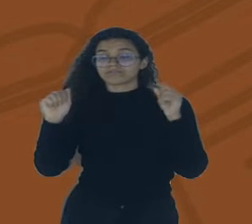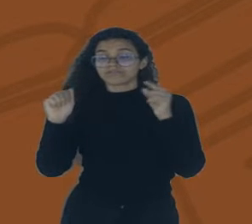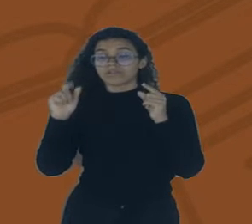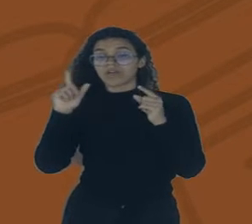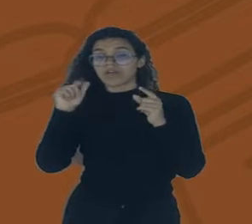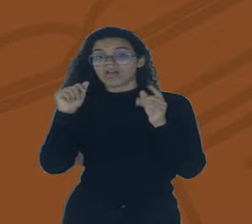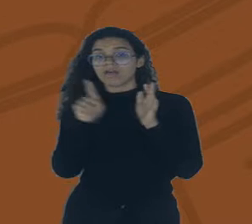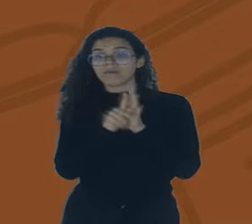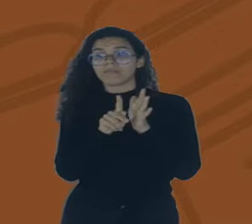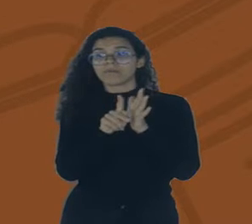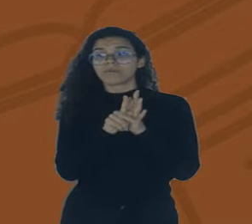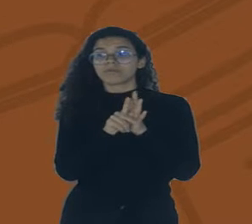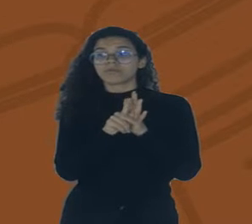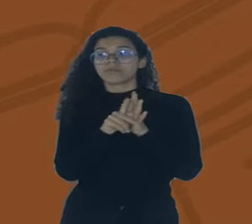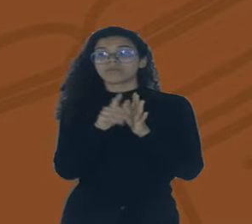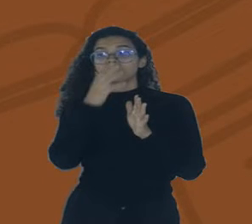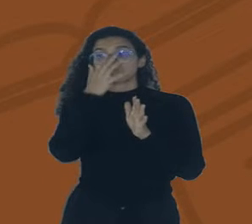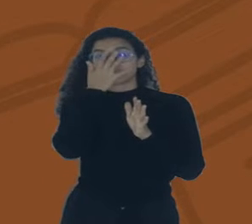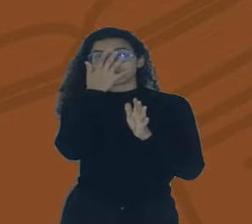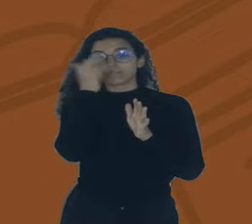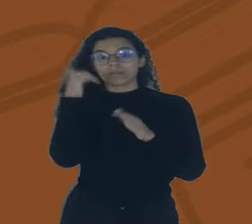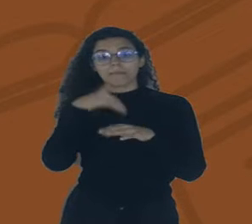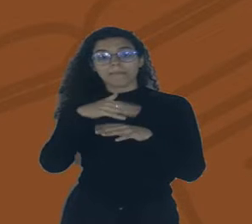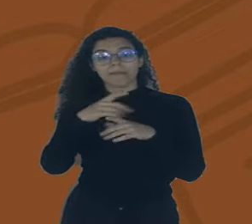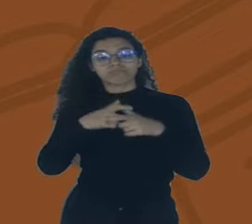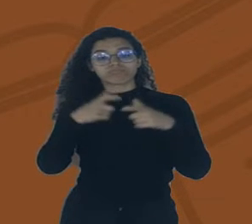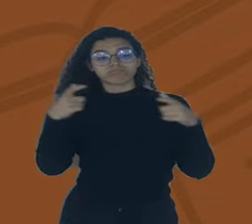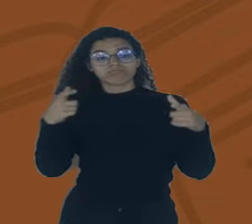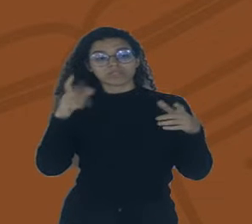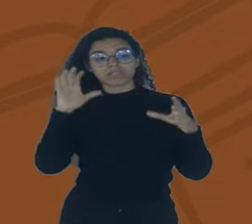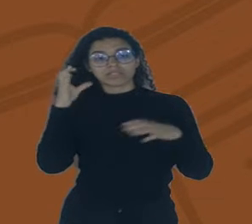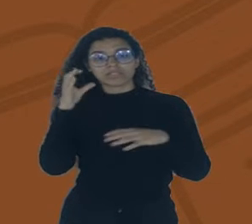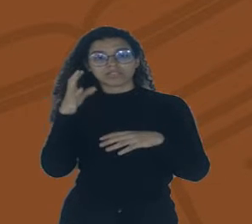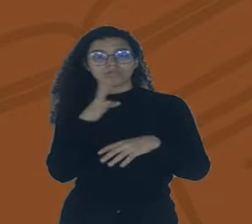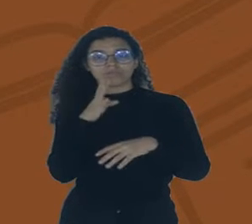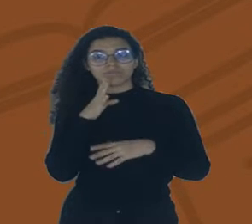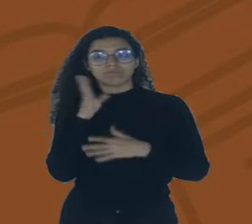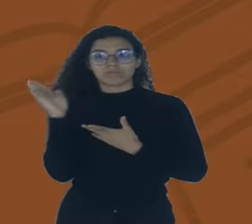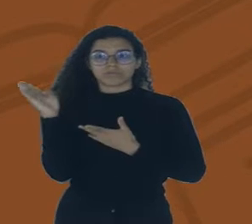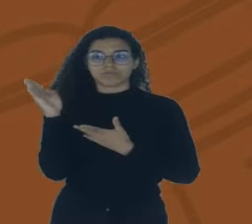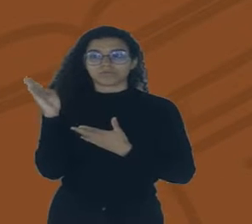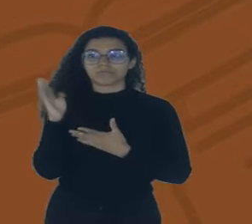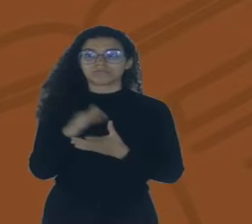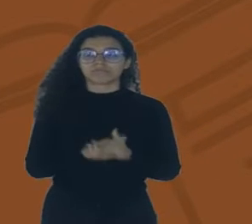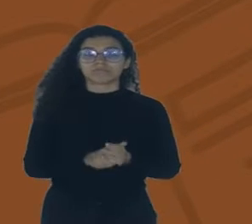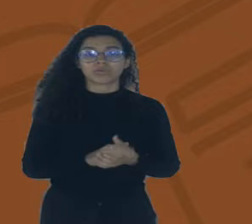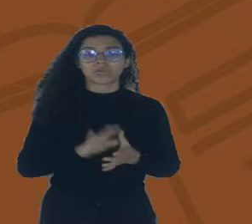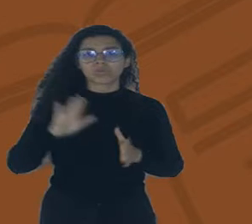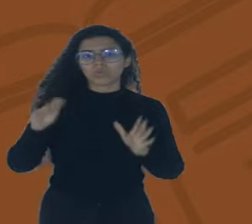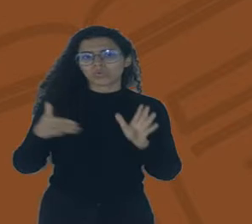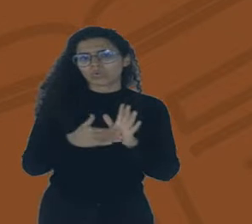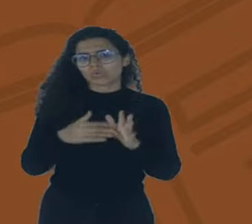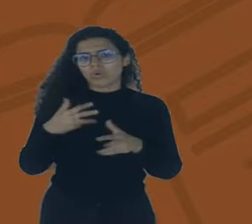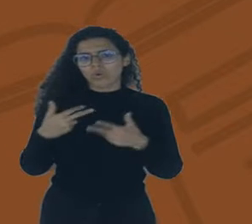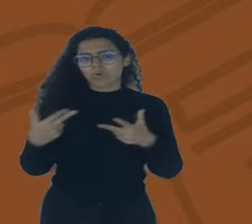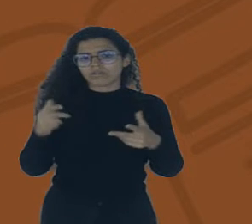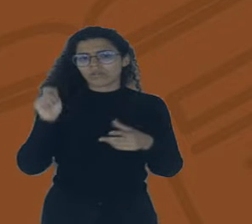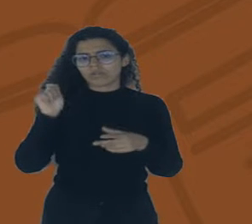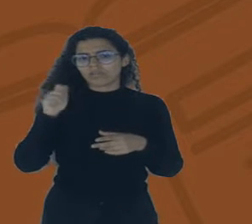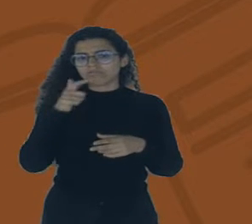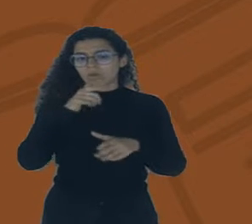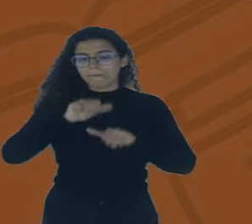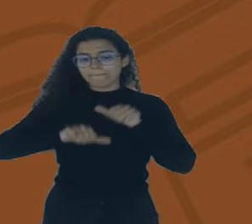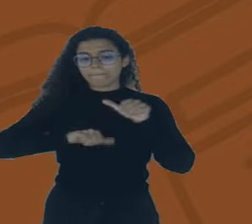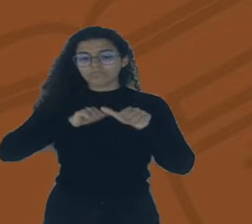conceito mais comum sobre as drogas. São todas substâncias que têm essa capacidade de alterar a